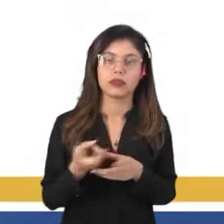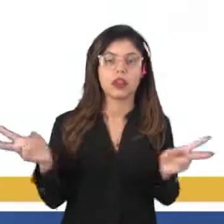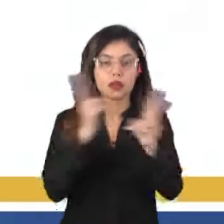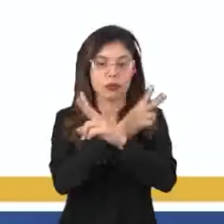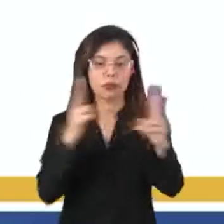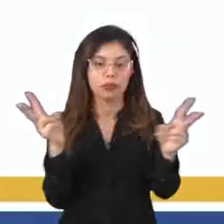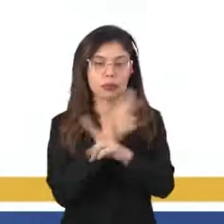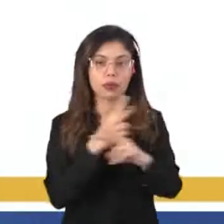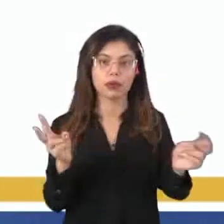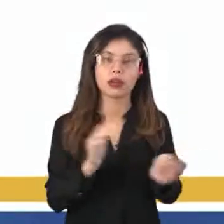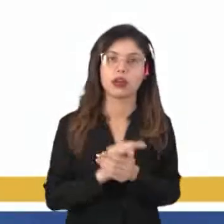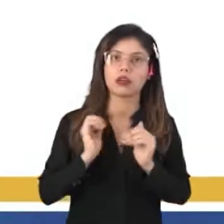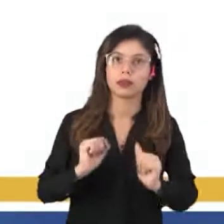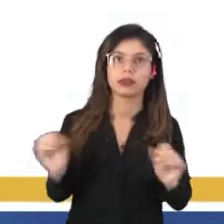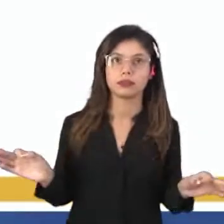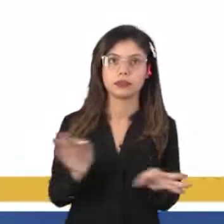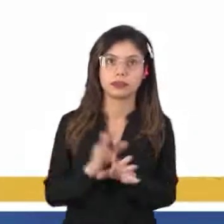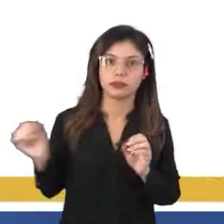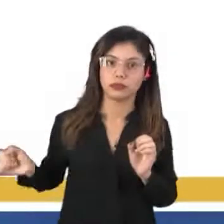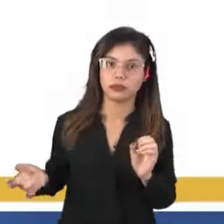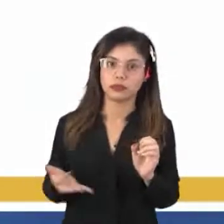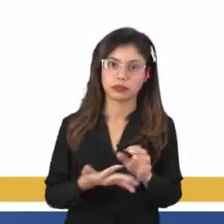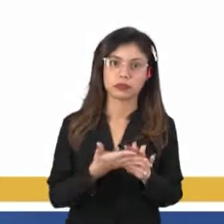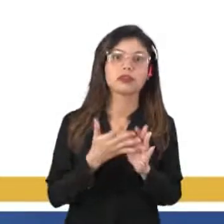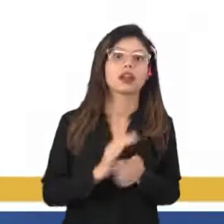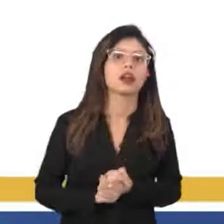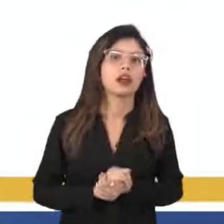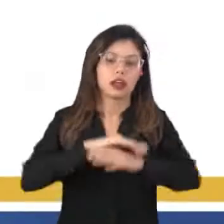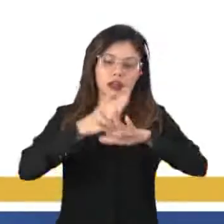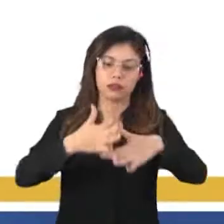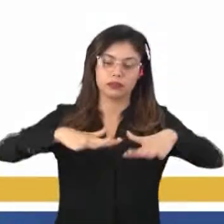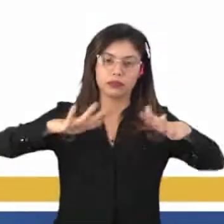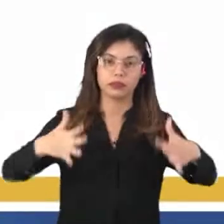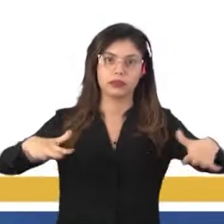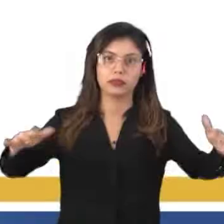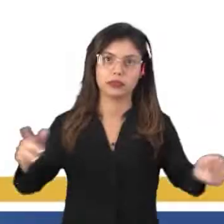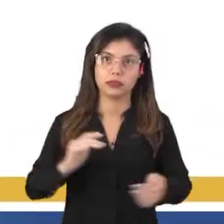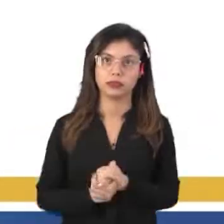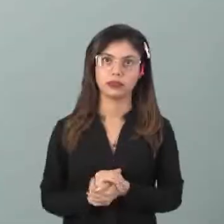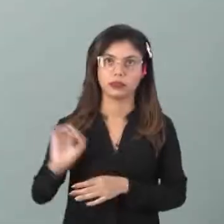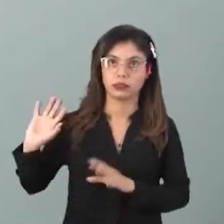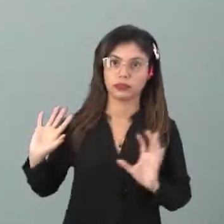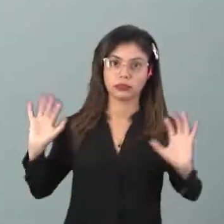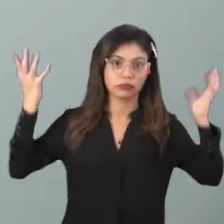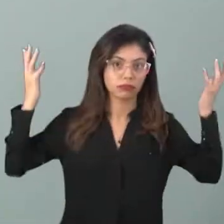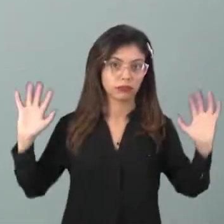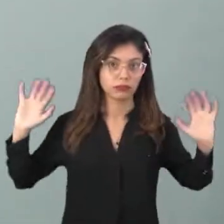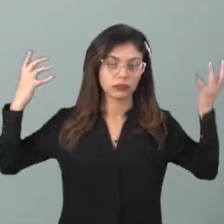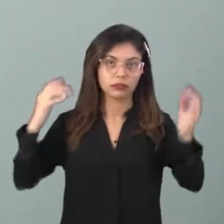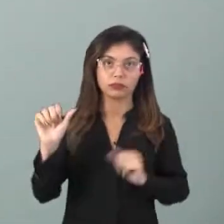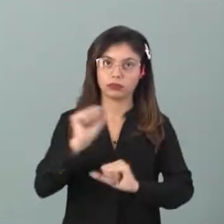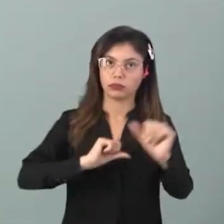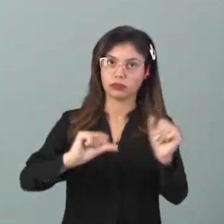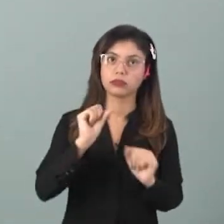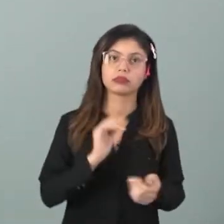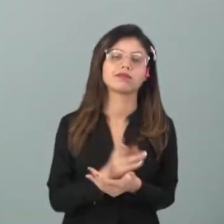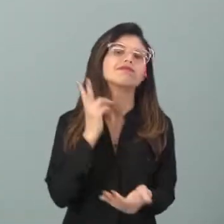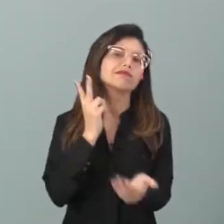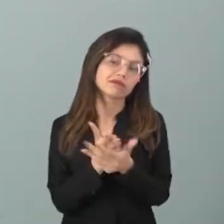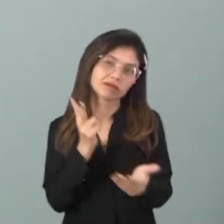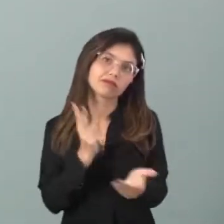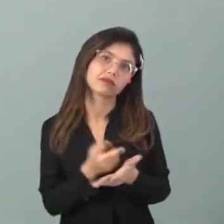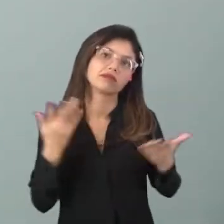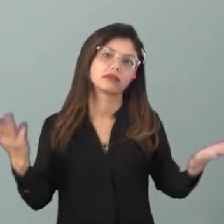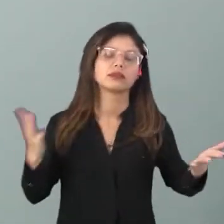e essas correntes de ar podem acabar influenciando aonde? Pode acabar influenciando no clima. O clima pode ser alterado